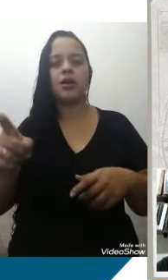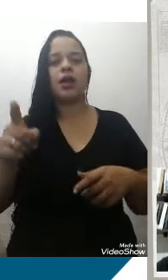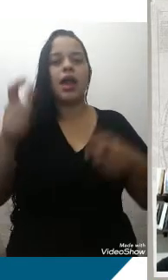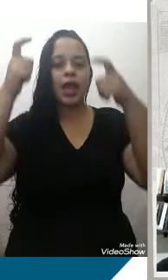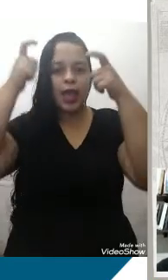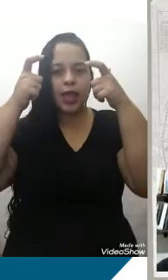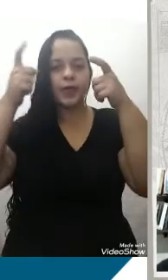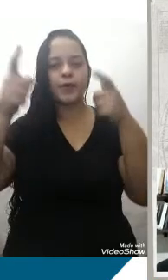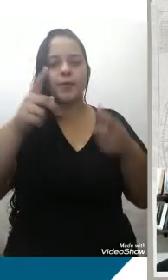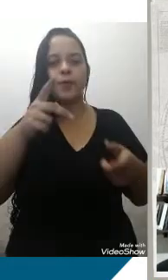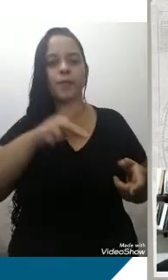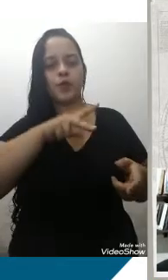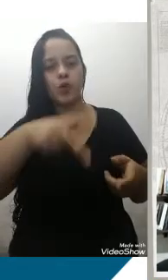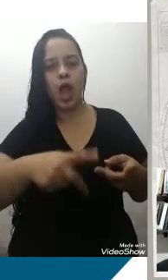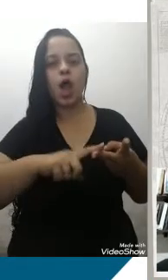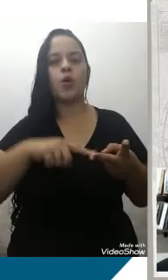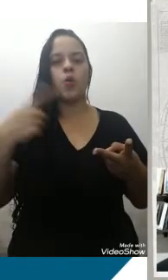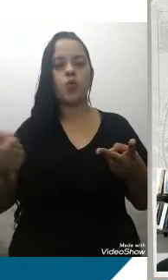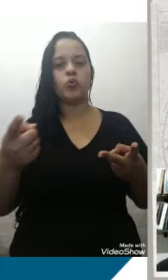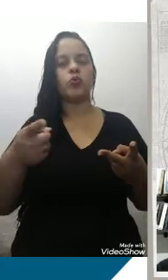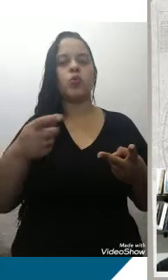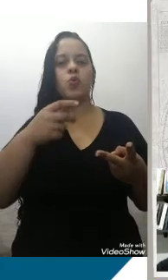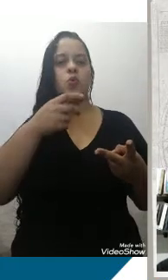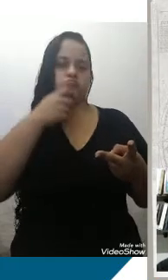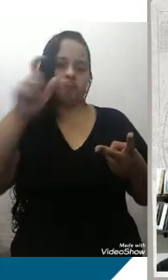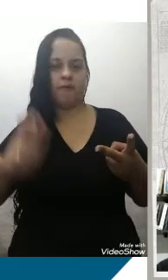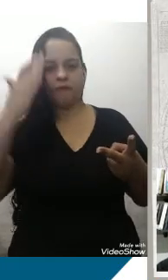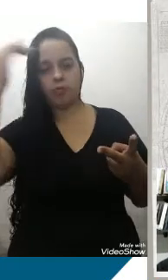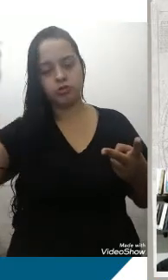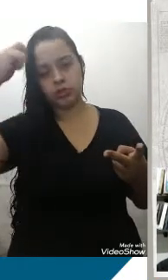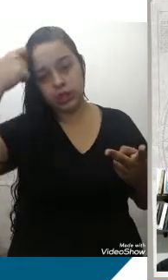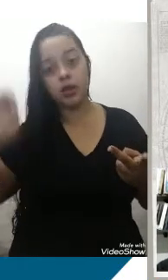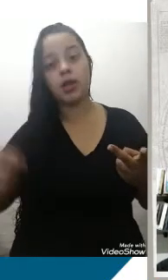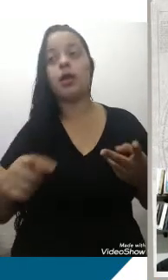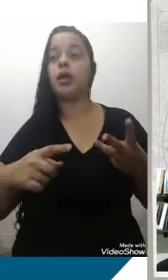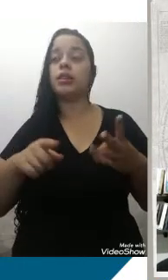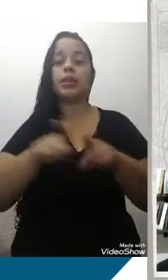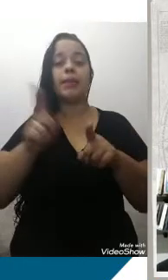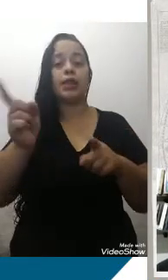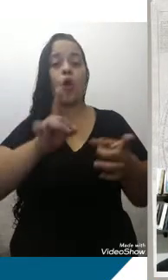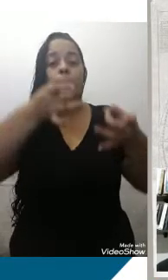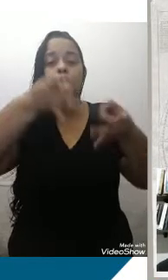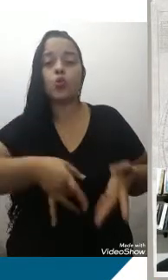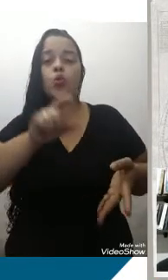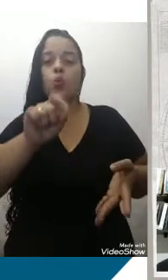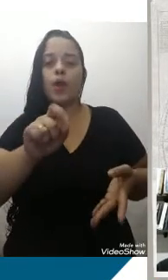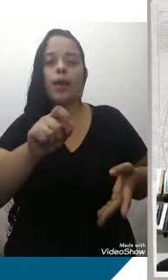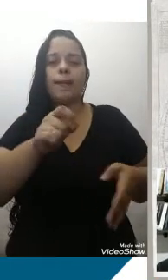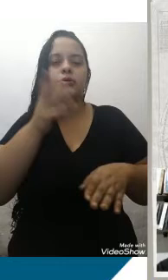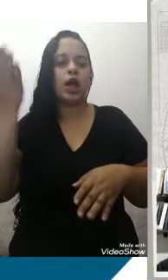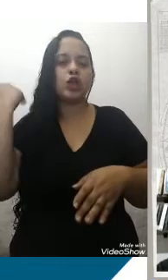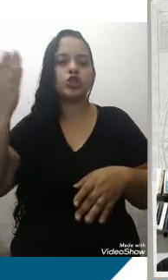de Portugal. Um outro ponto que a gente pode levantar é o não abandono das práticas culturais por parte